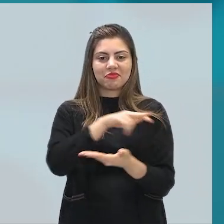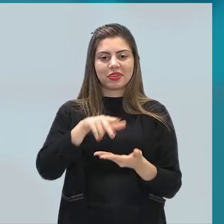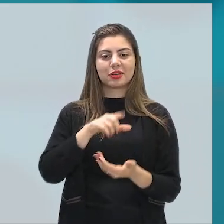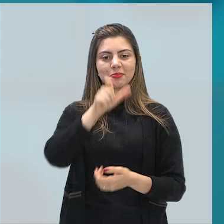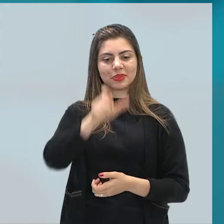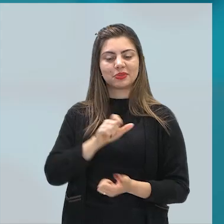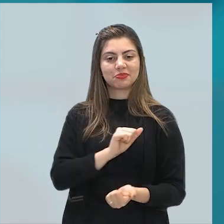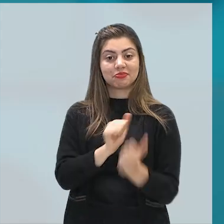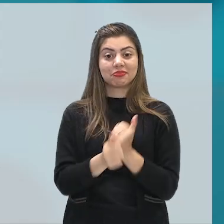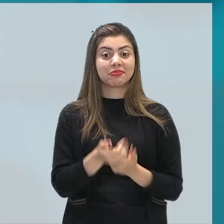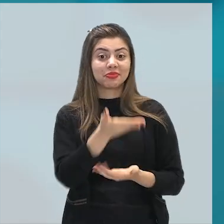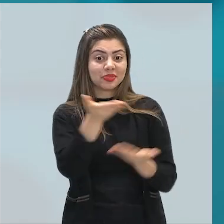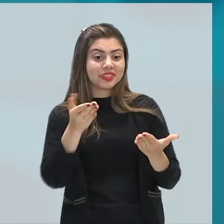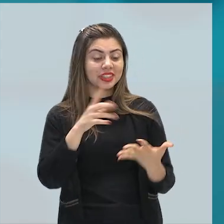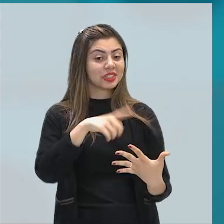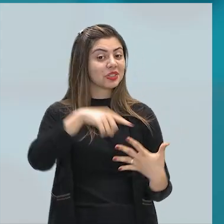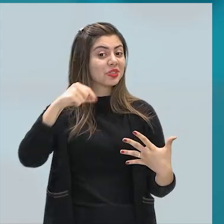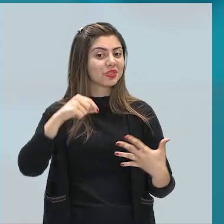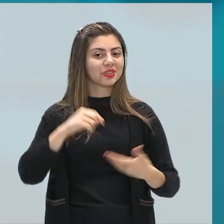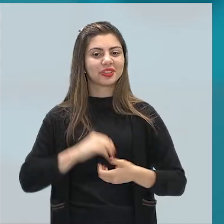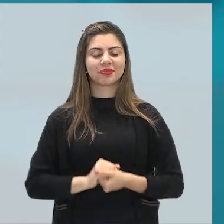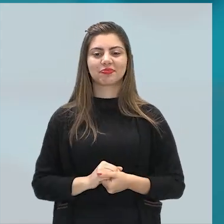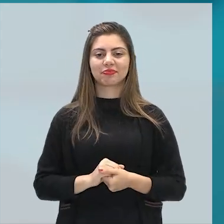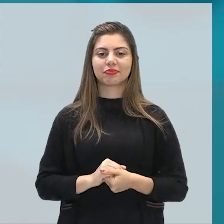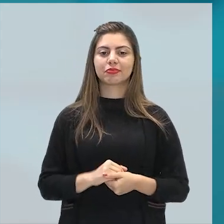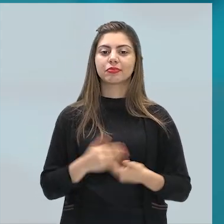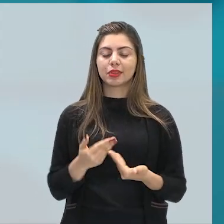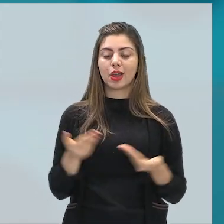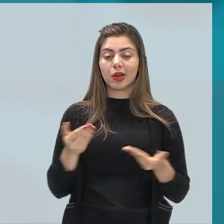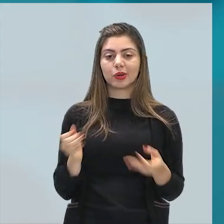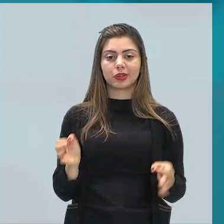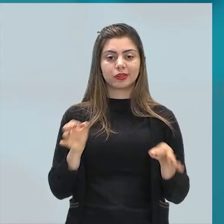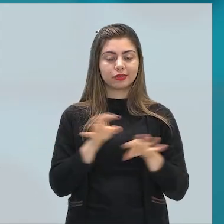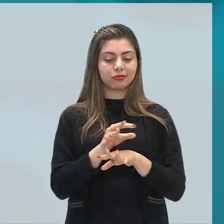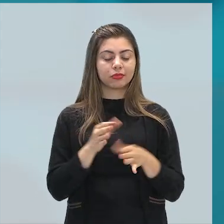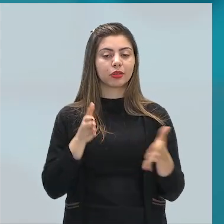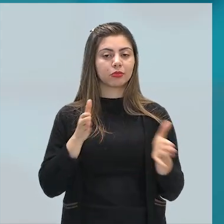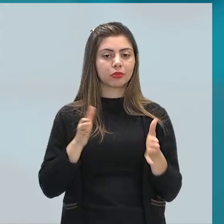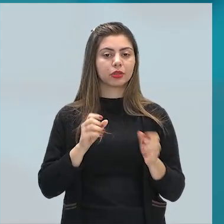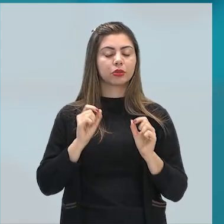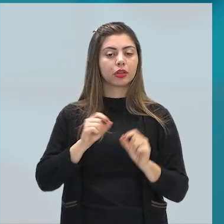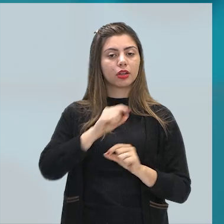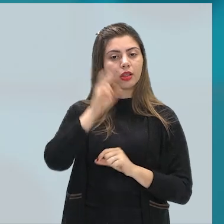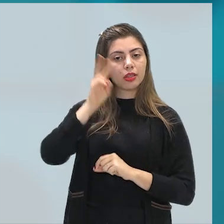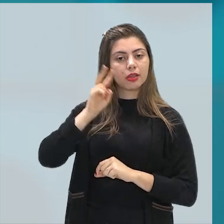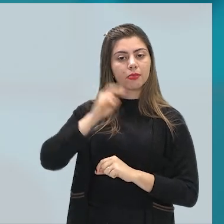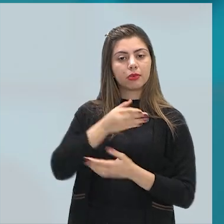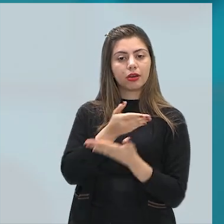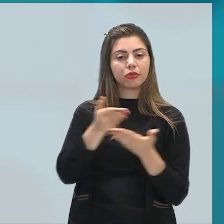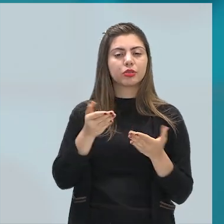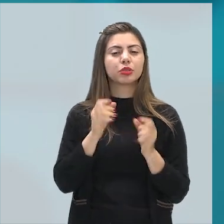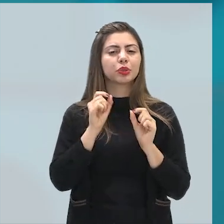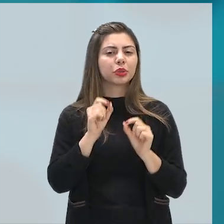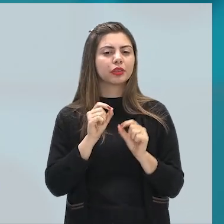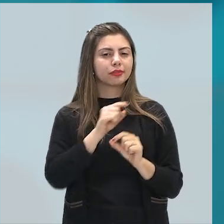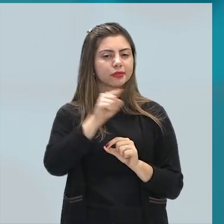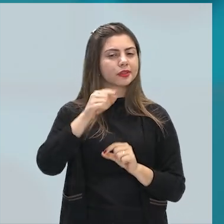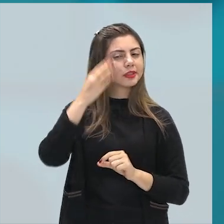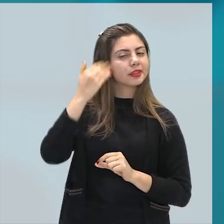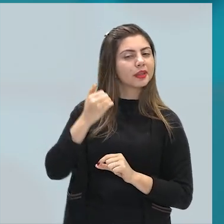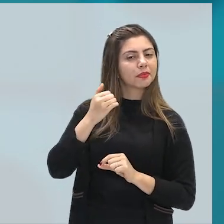pratica. Basta você escolher a sua. E para finalizar esse momento, eu quero lembrar com vocês um Você